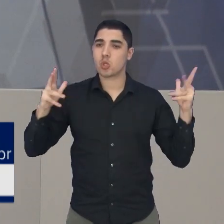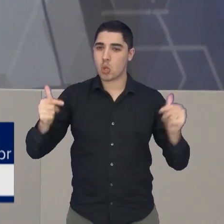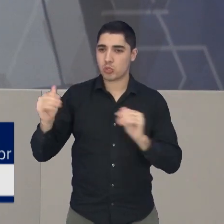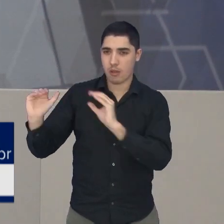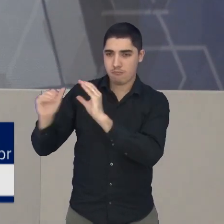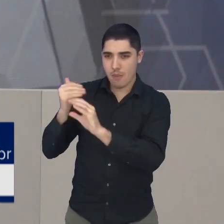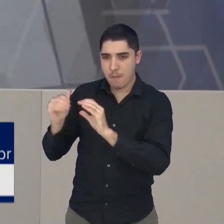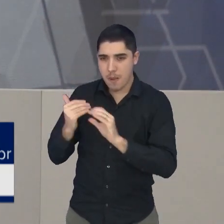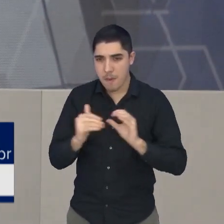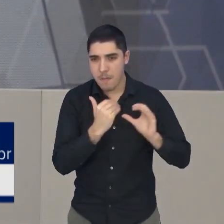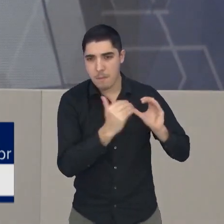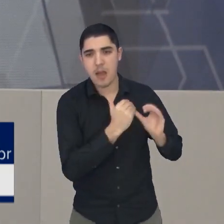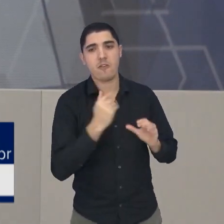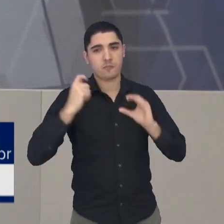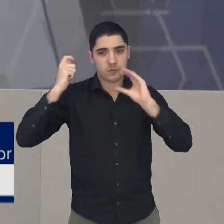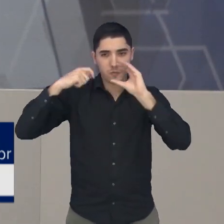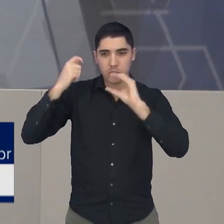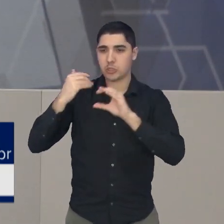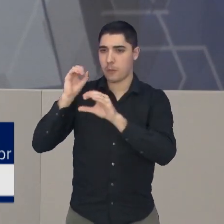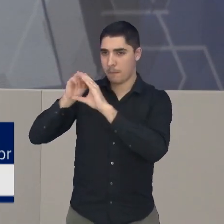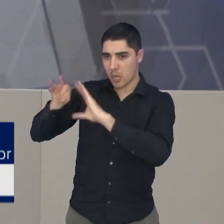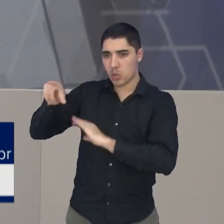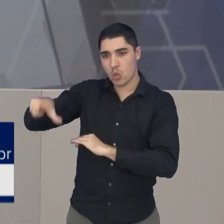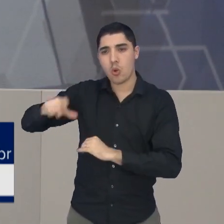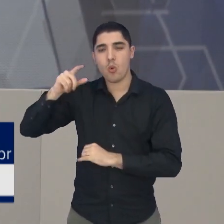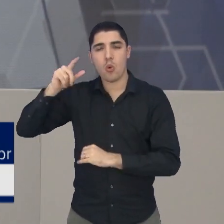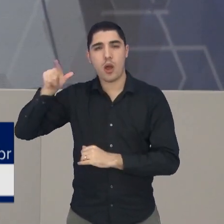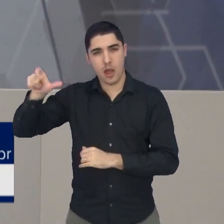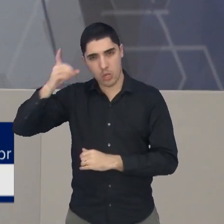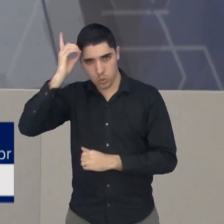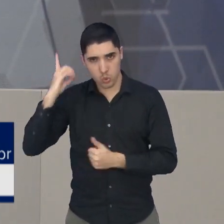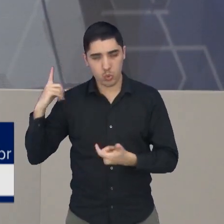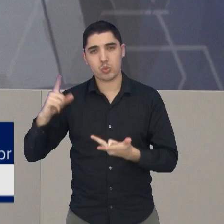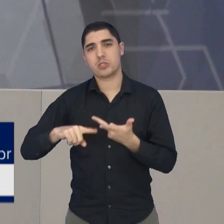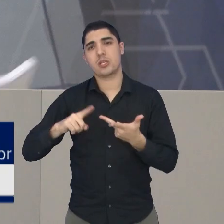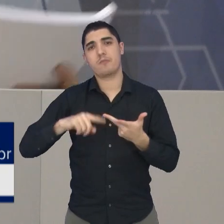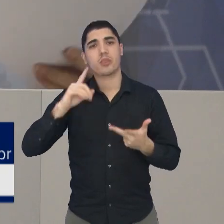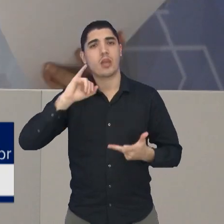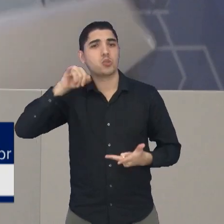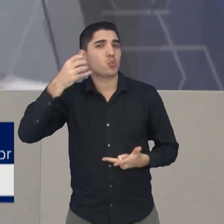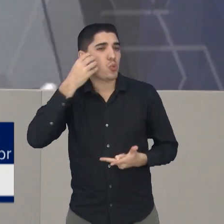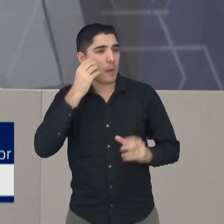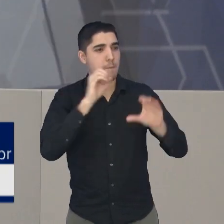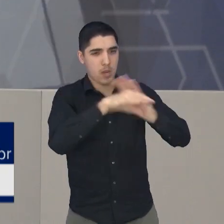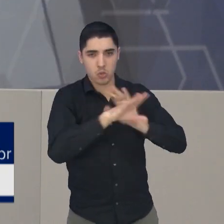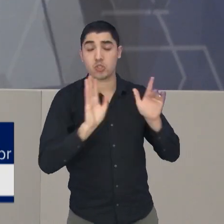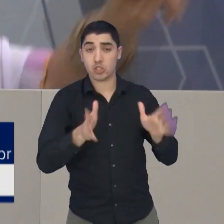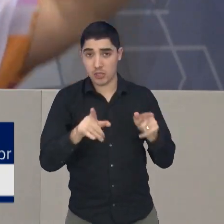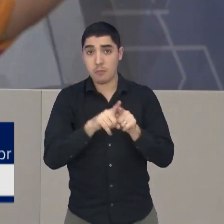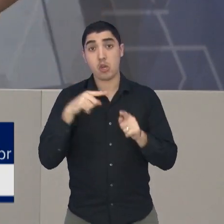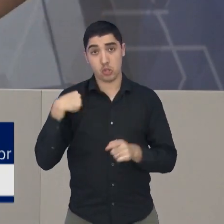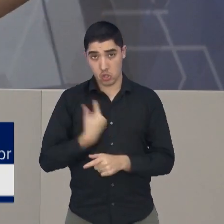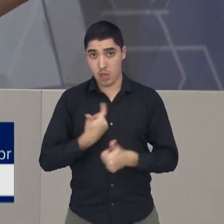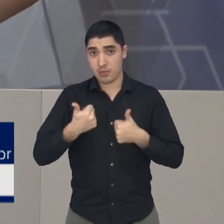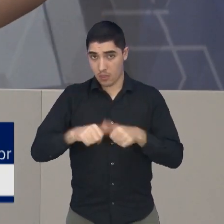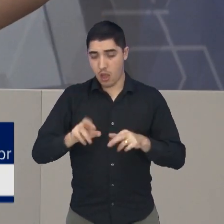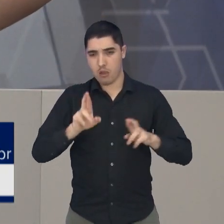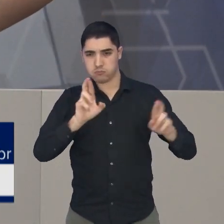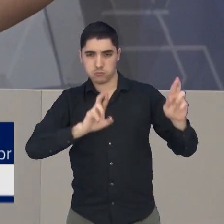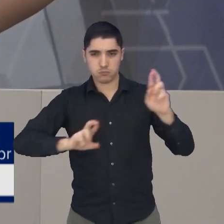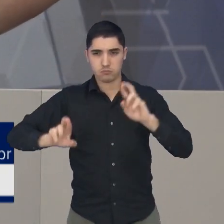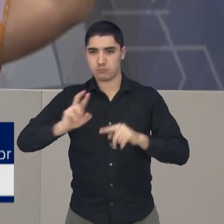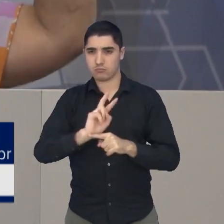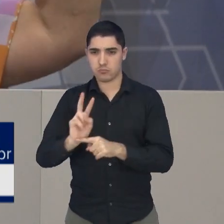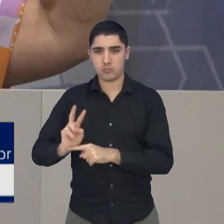vídeo, mandaram para a Dulce Rita, mandaram para a vereadora Juliana Fraga, né? E nós estamos aqui de olho. Quando vem a licitação